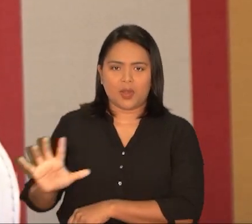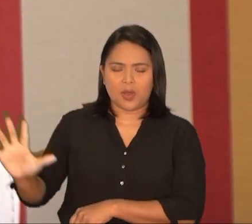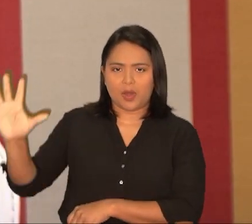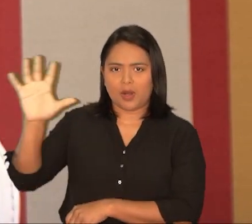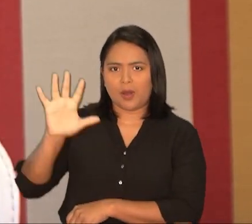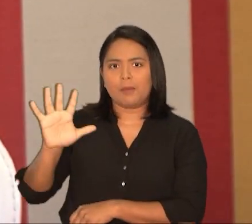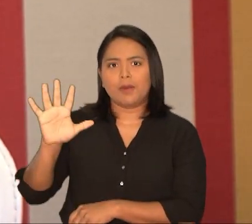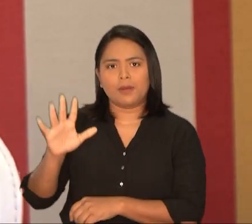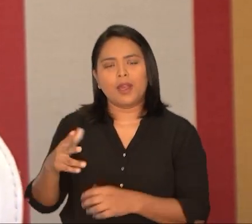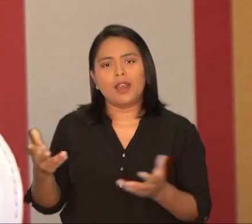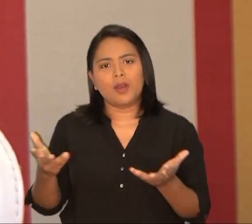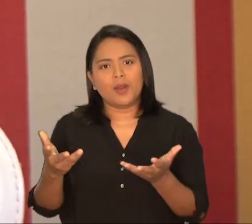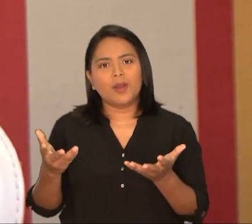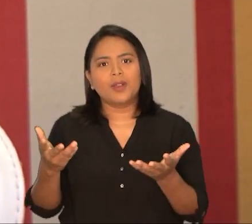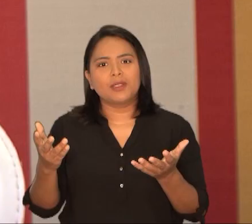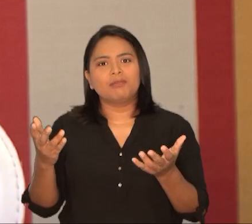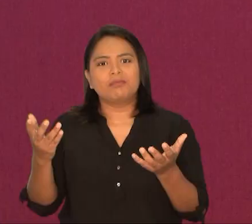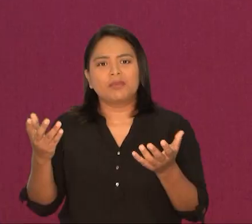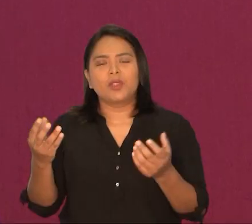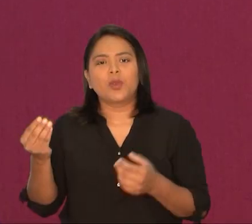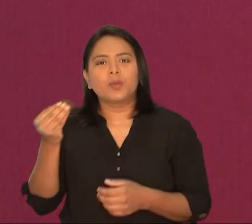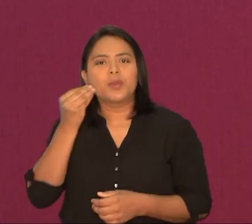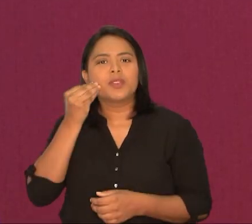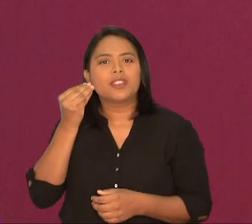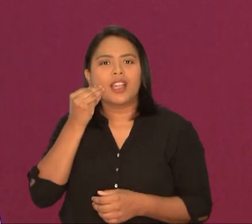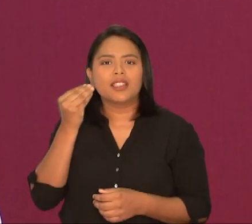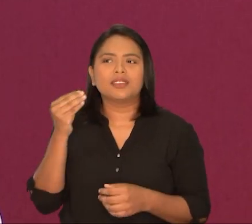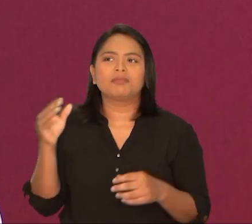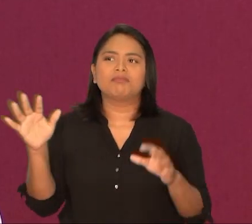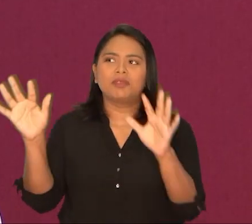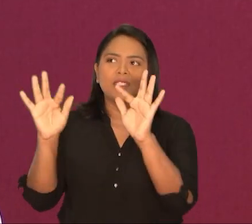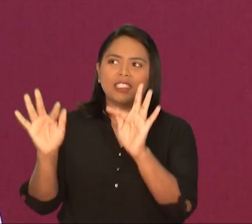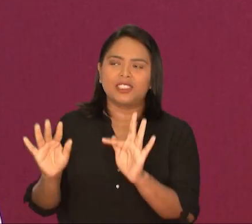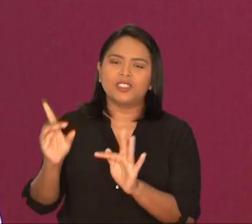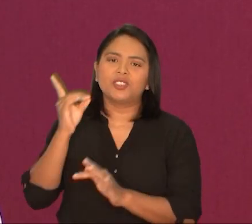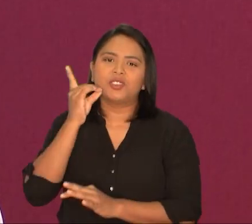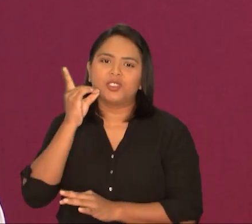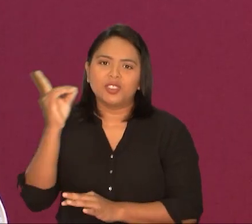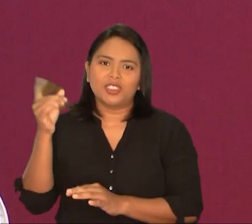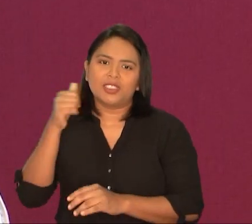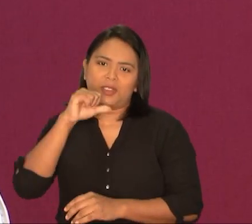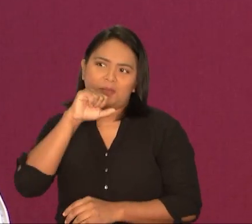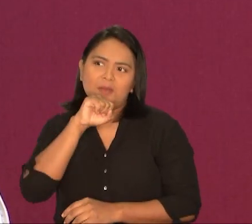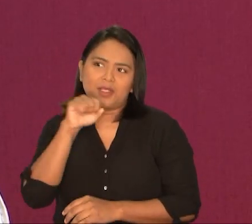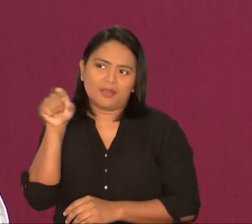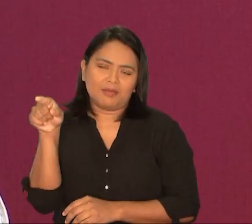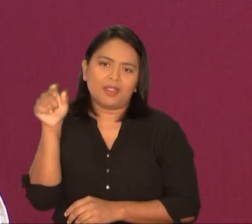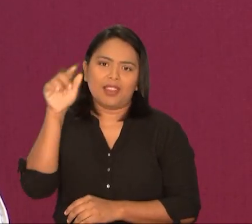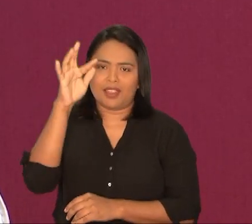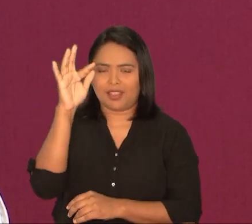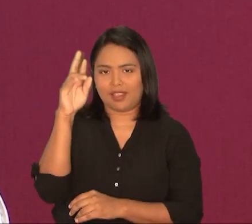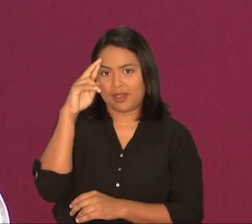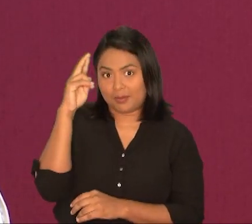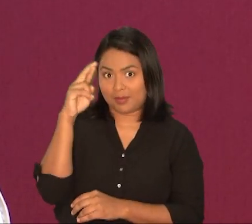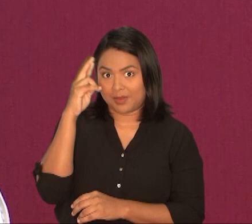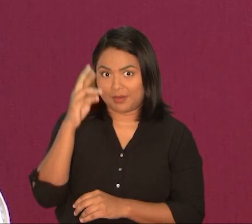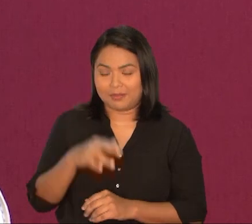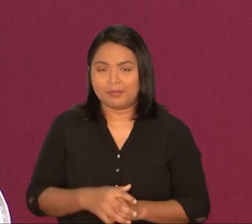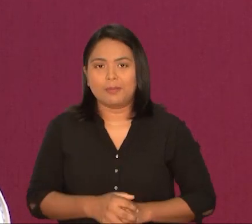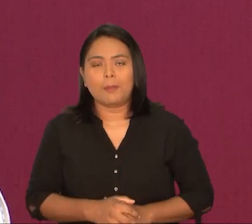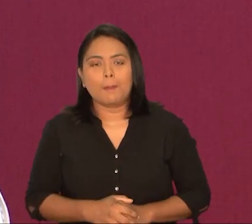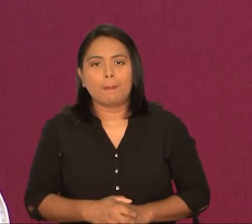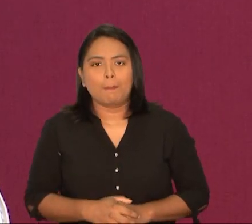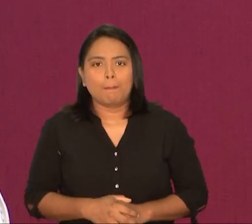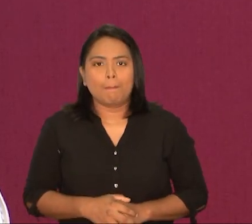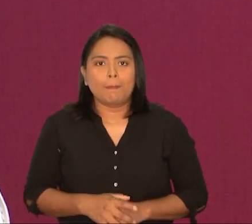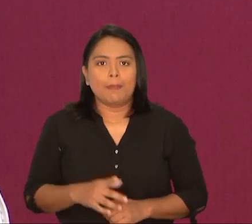um feliz Dia das Mães para a Rebeca. Isso, Jéssica. E seguindo aqui com o nosso bate-papo, eu vou falar agora com a